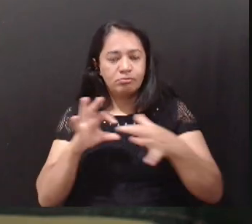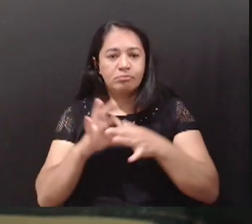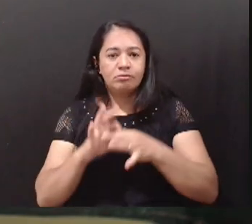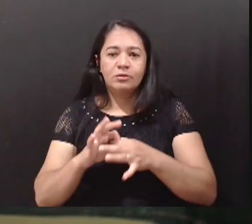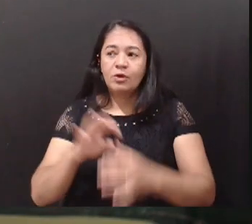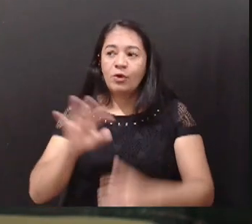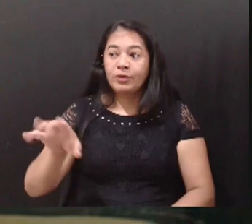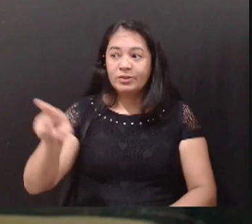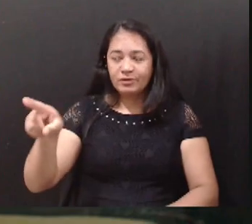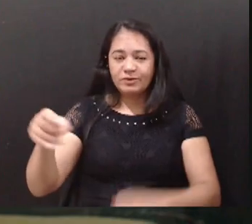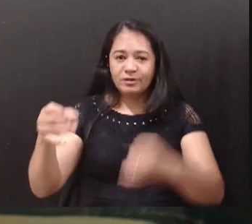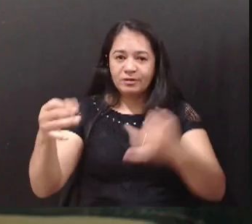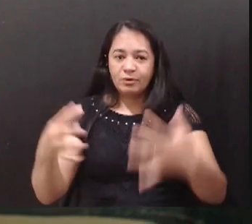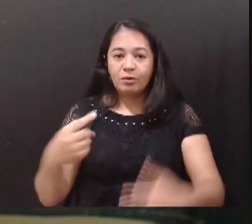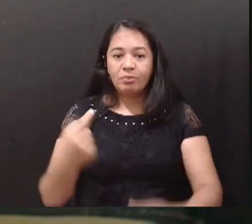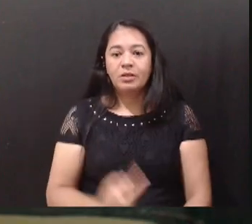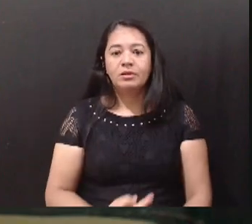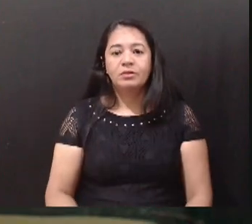para nós,